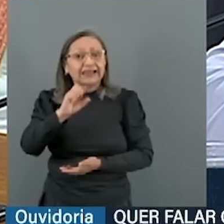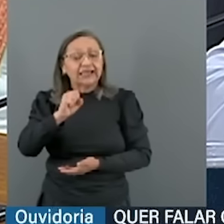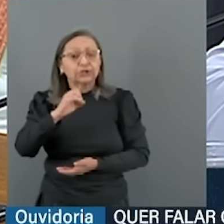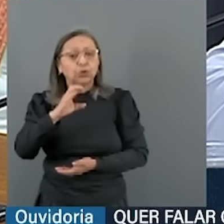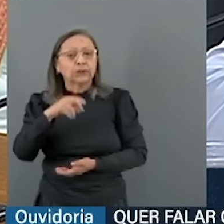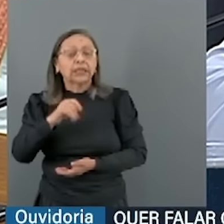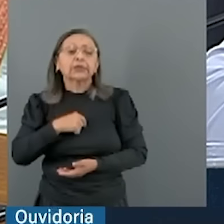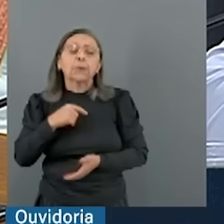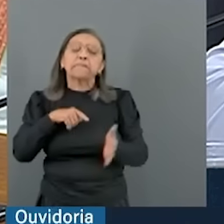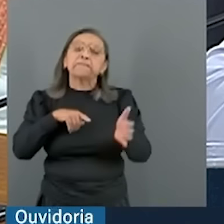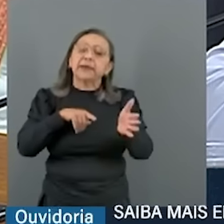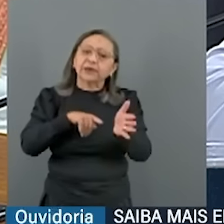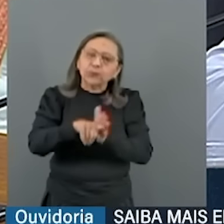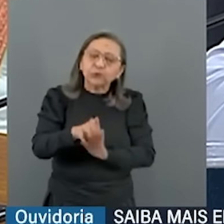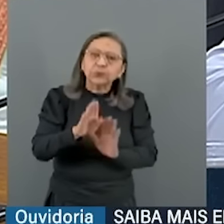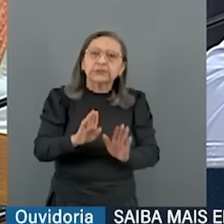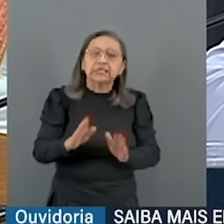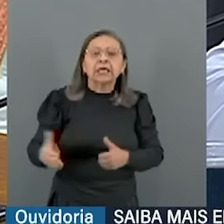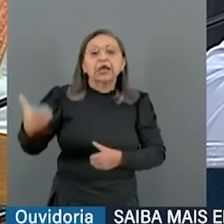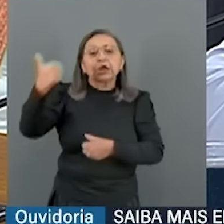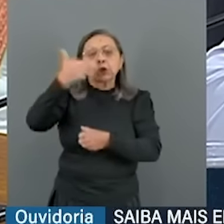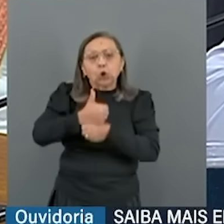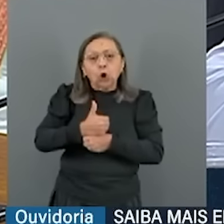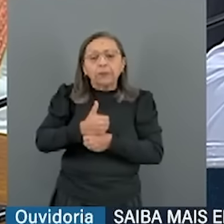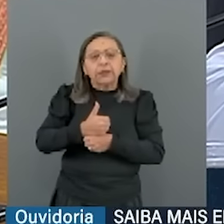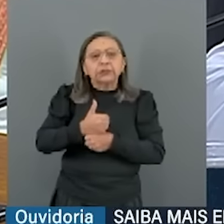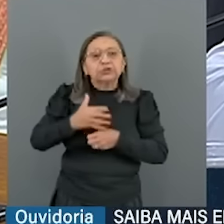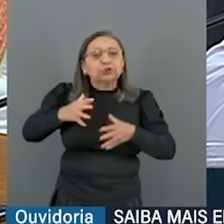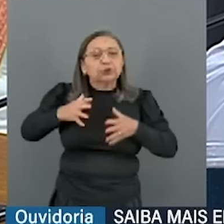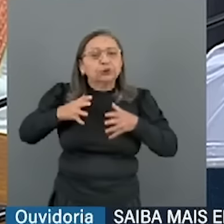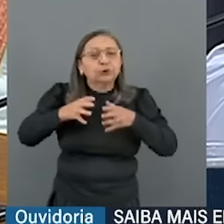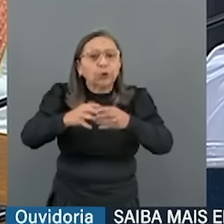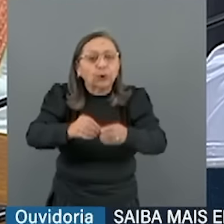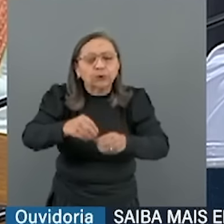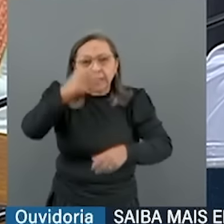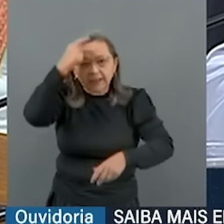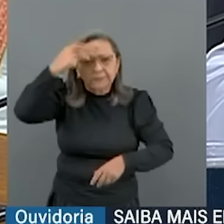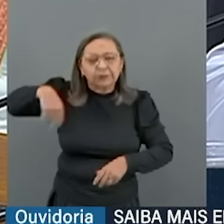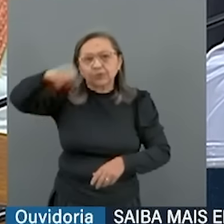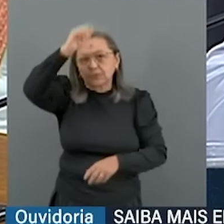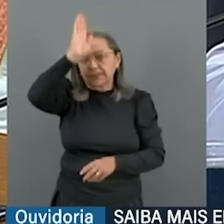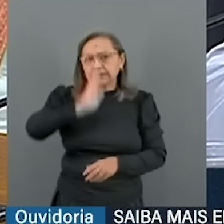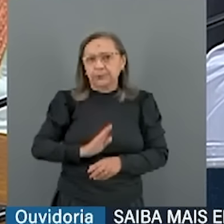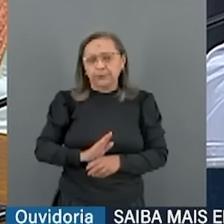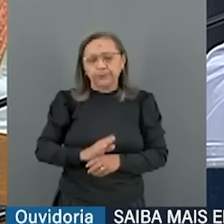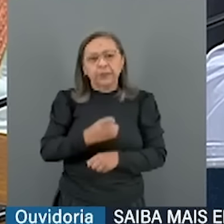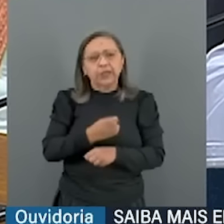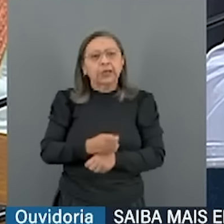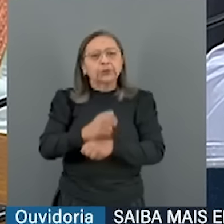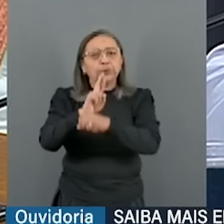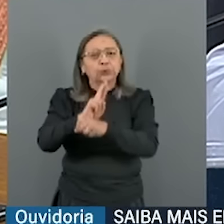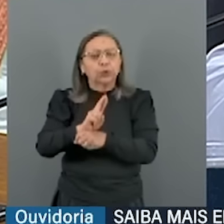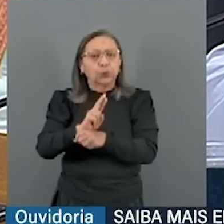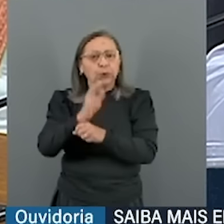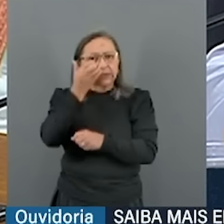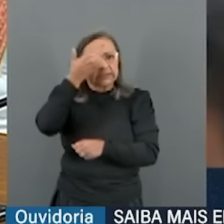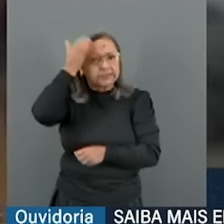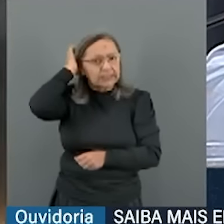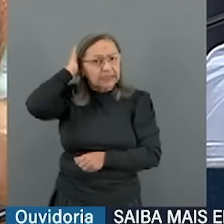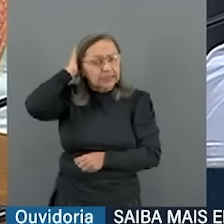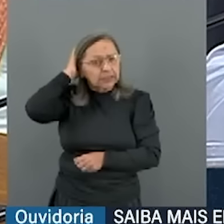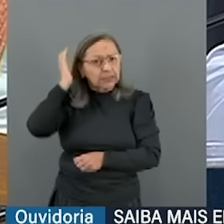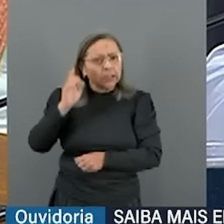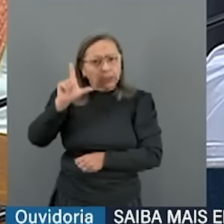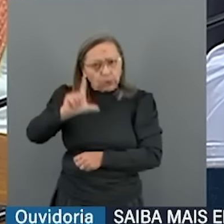Faço essa pergunta em nome de todo o Brasil. Doutor Zanin, o Lula foi